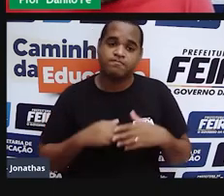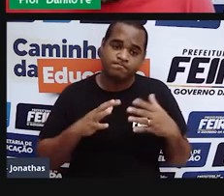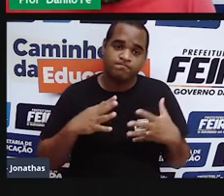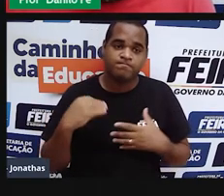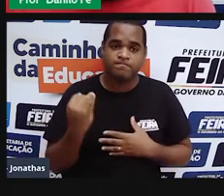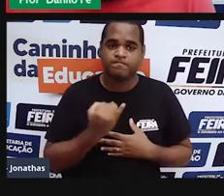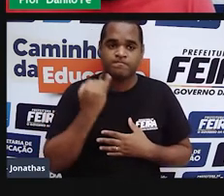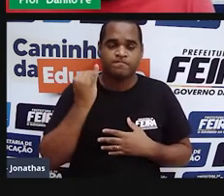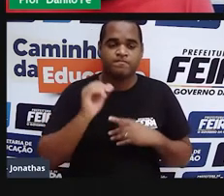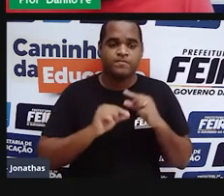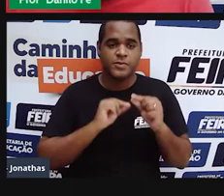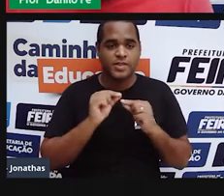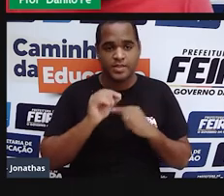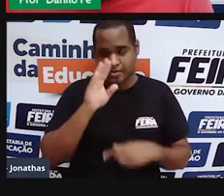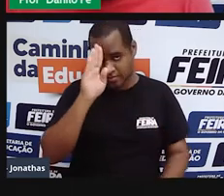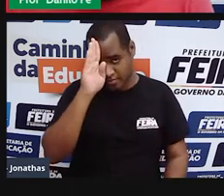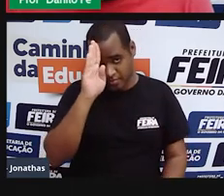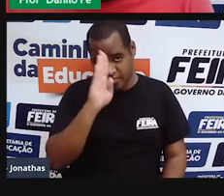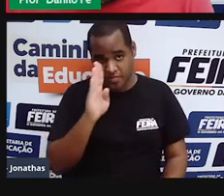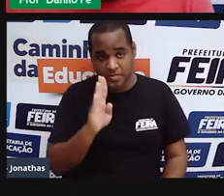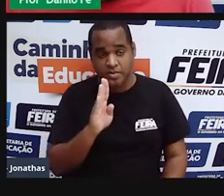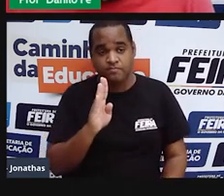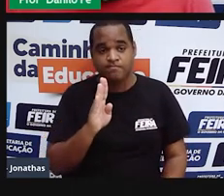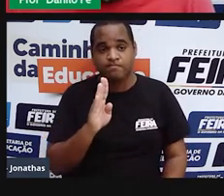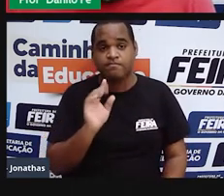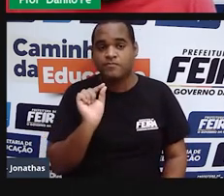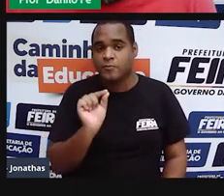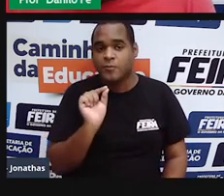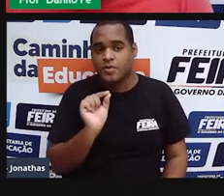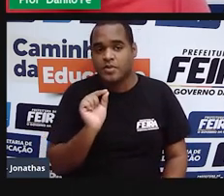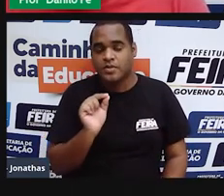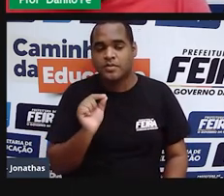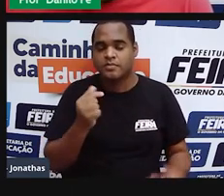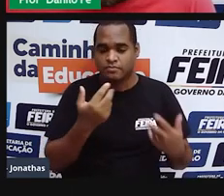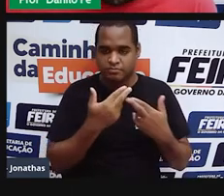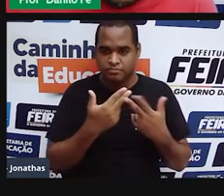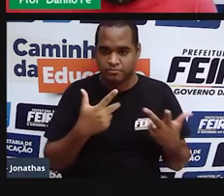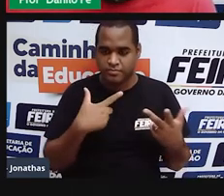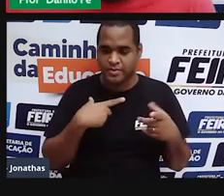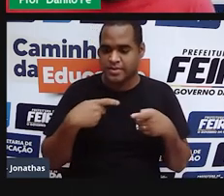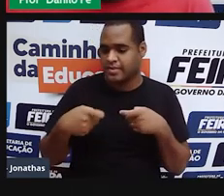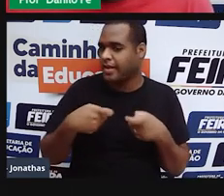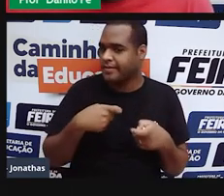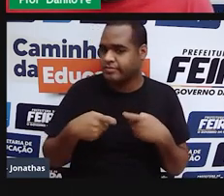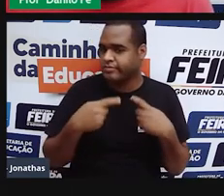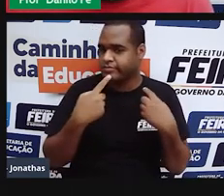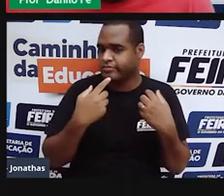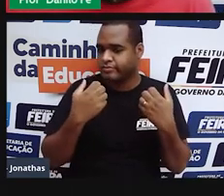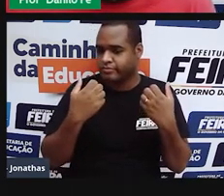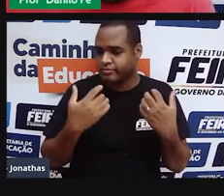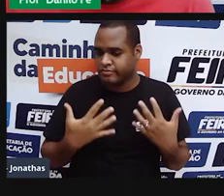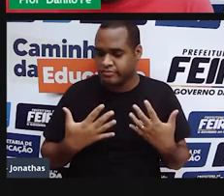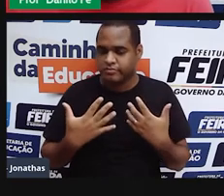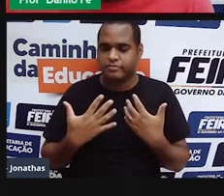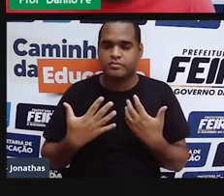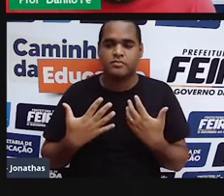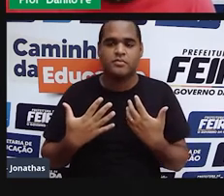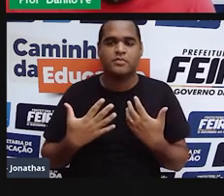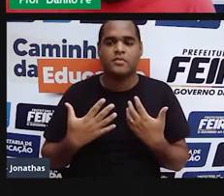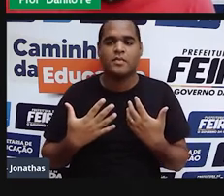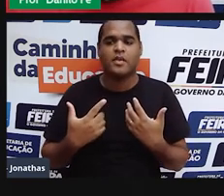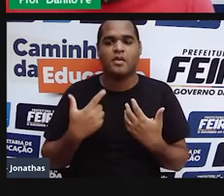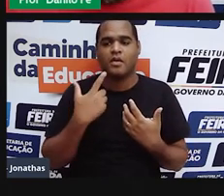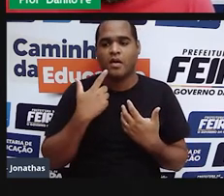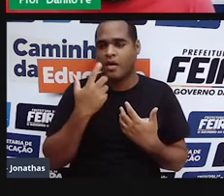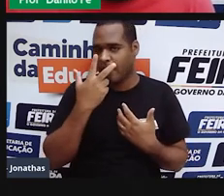é interessante né assim o Brasil o Brasil participar de uma guerra naval como espírito de guerra naval é uma